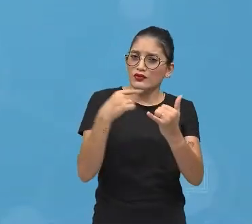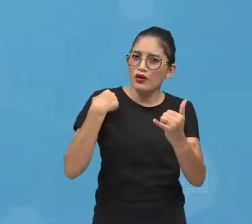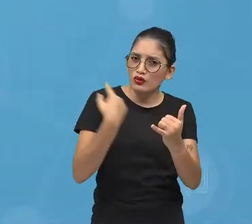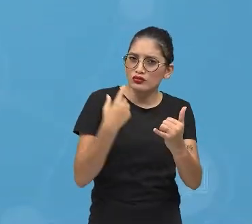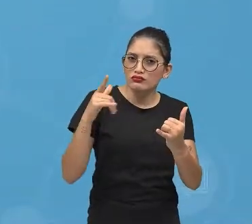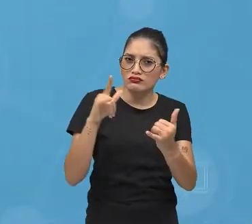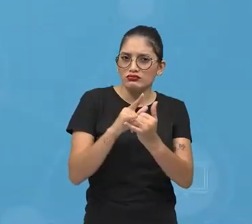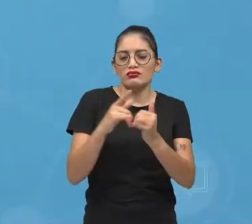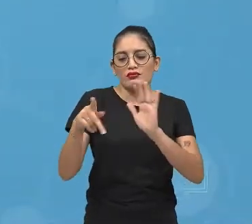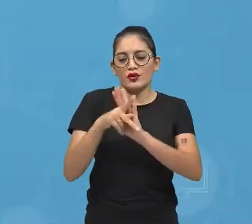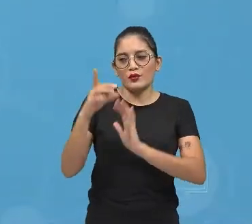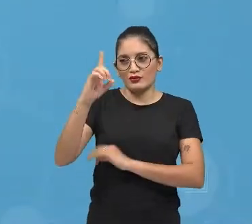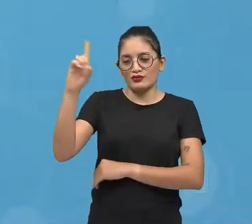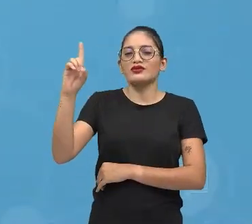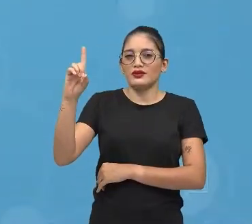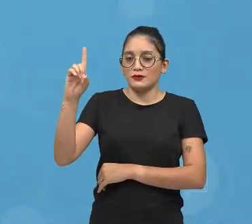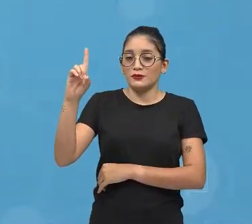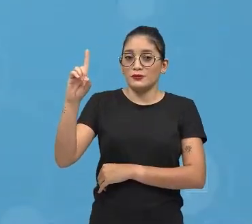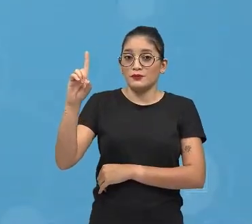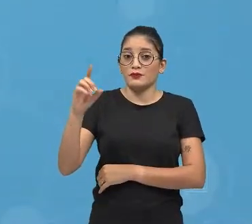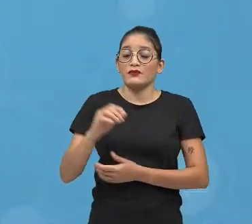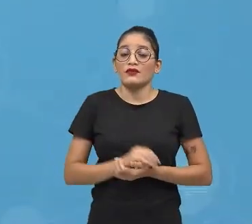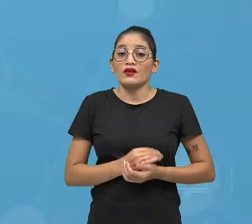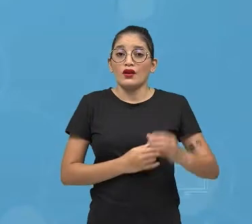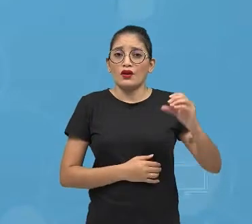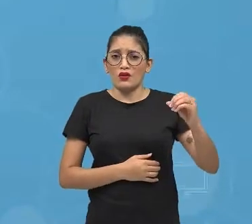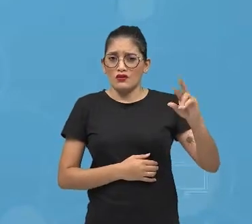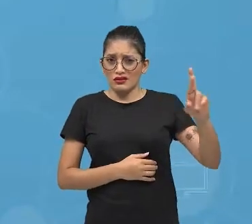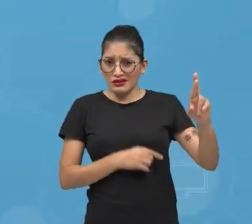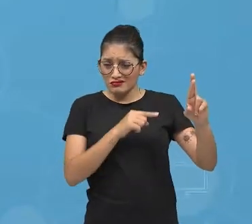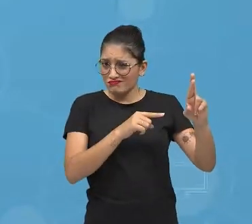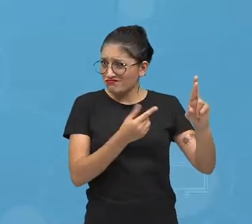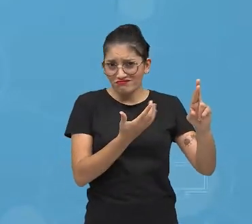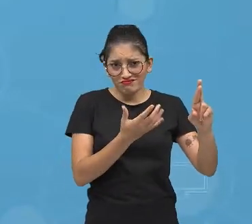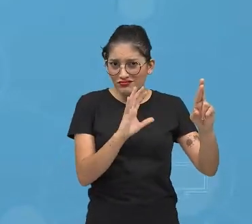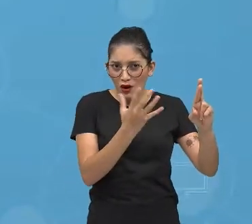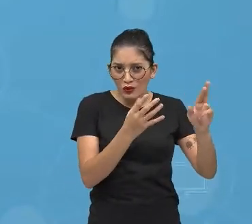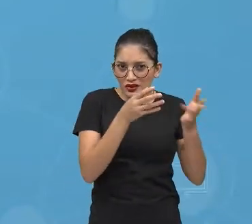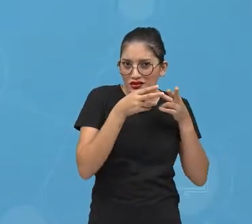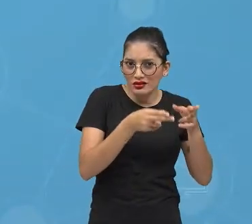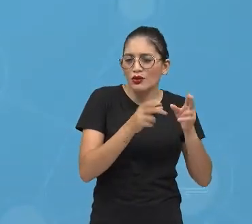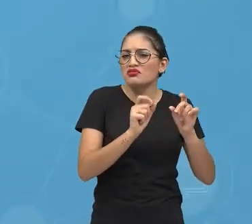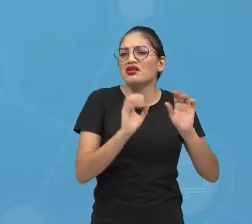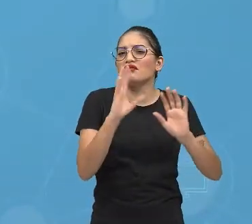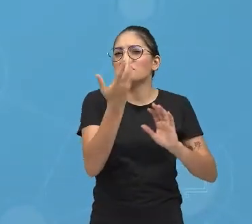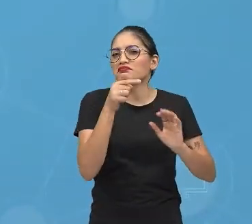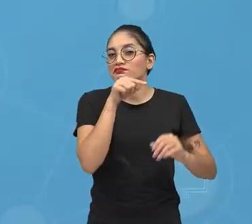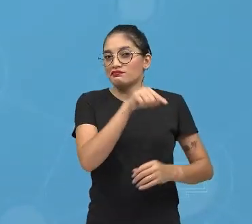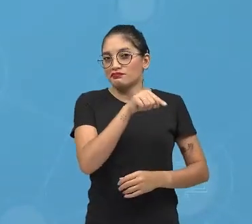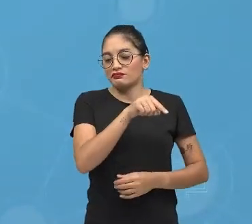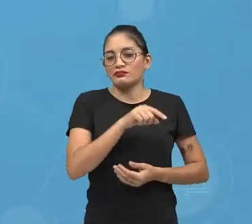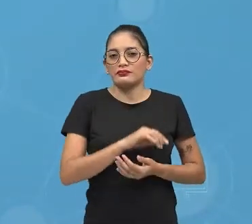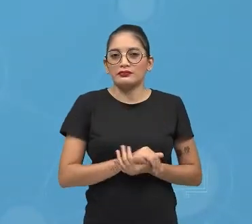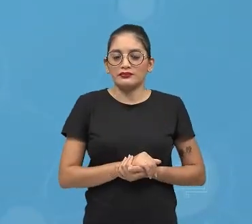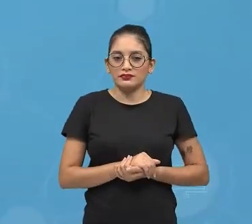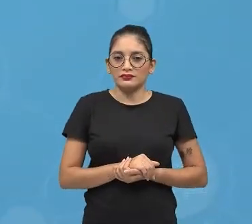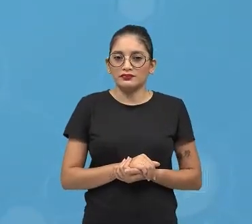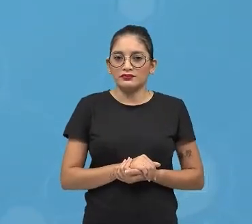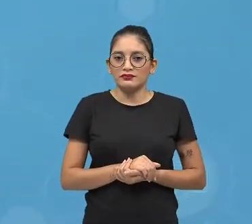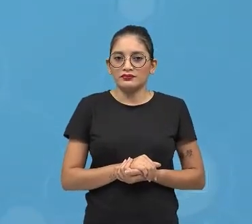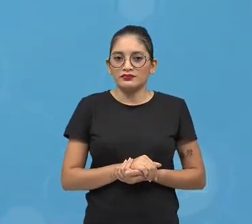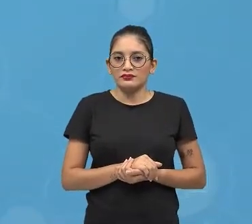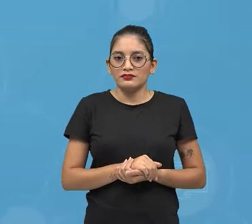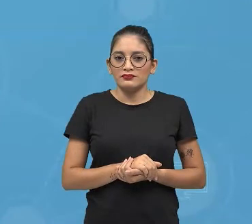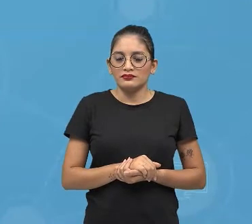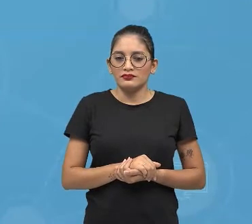perdoados por Deus, certo? E lá no Oriente não. O que acontece no Oriente? A roda de